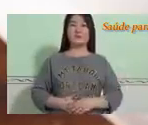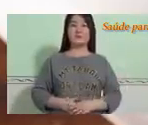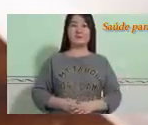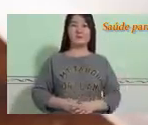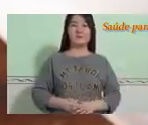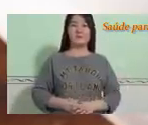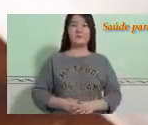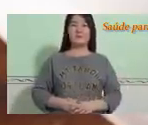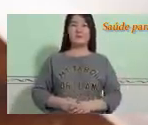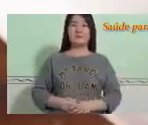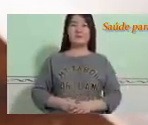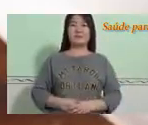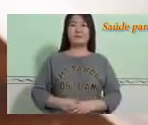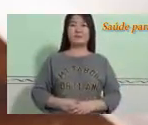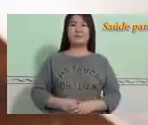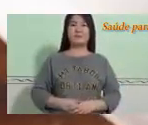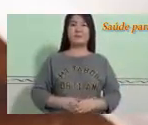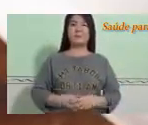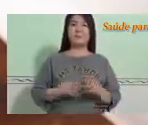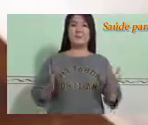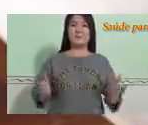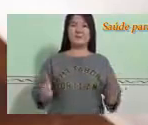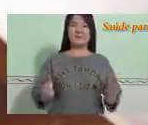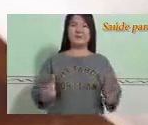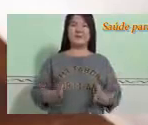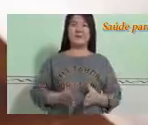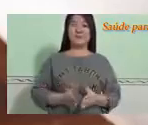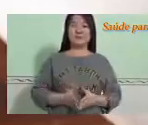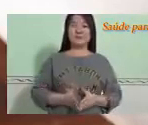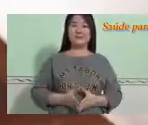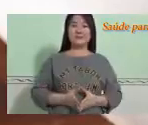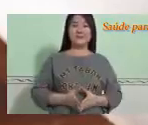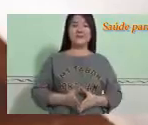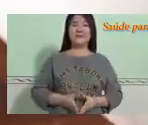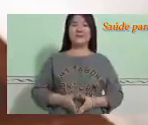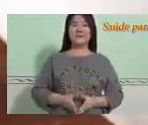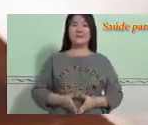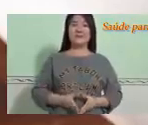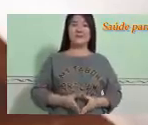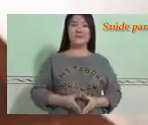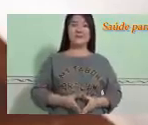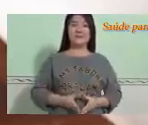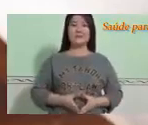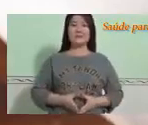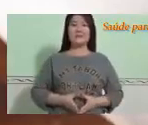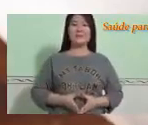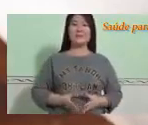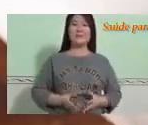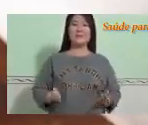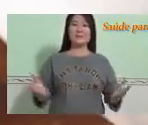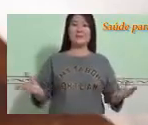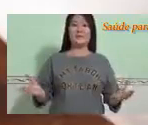pois ajudar a achar os vasos sanguíneos, purificar o organismo, devido ao seu teor diurético e